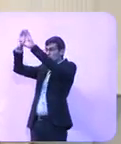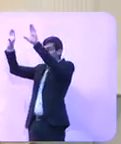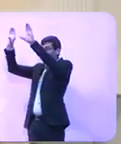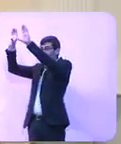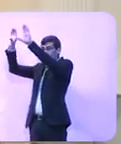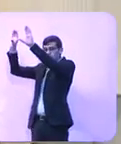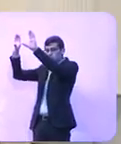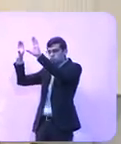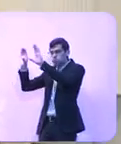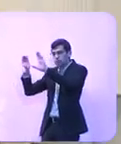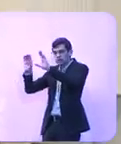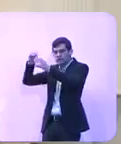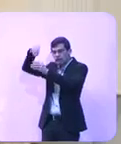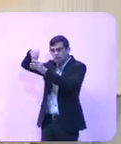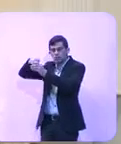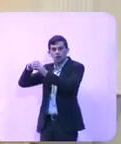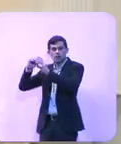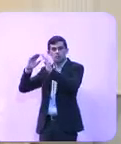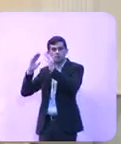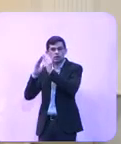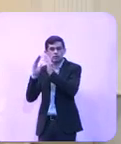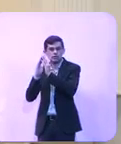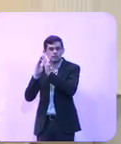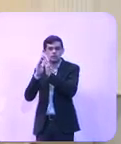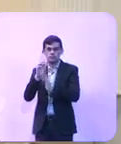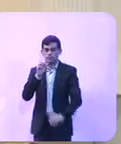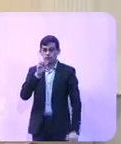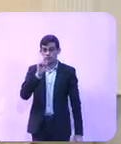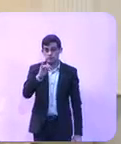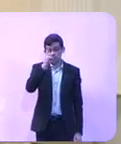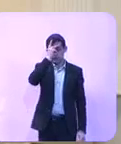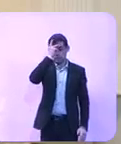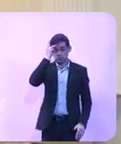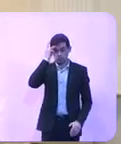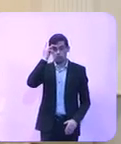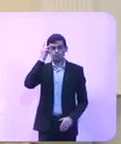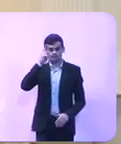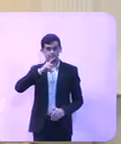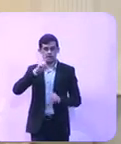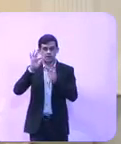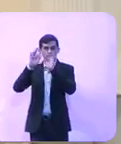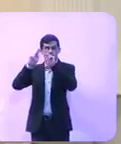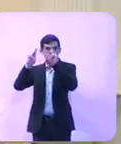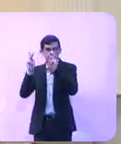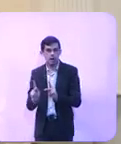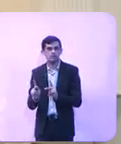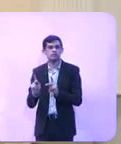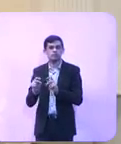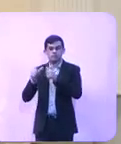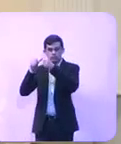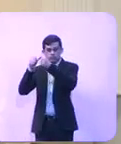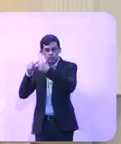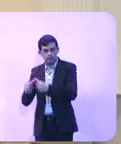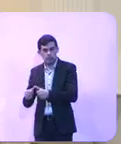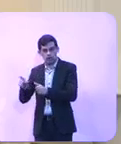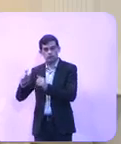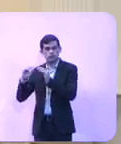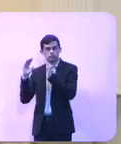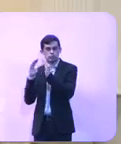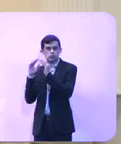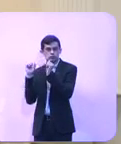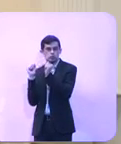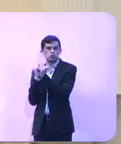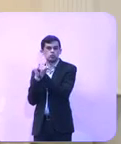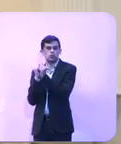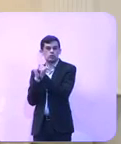E Jesus disse assim: se essa pessoa for uma pessoa de paz, a paz vai ficar. Se não